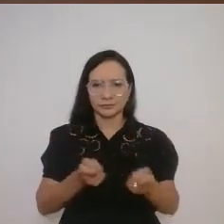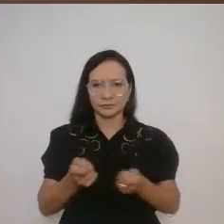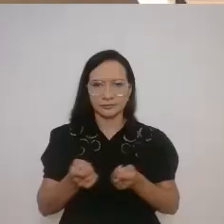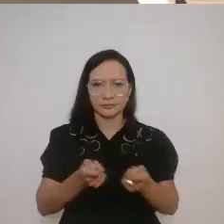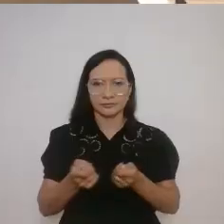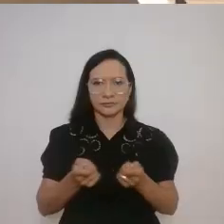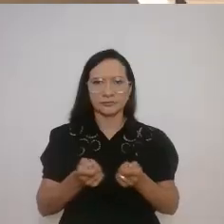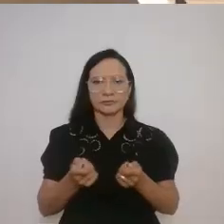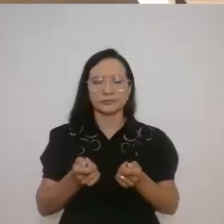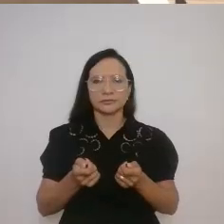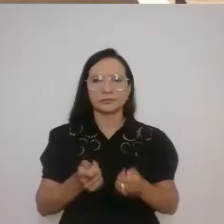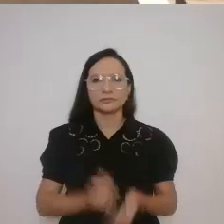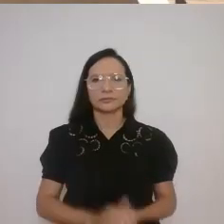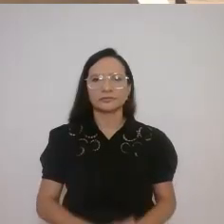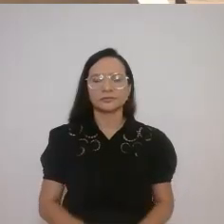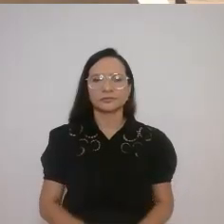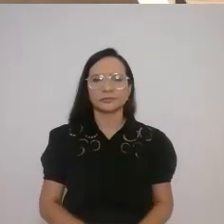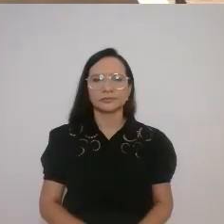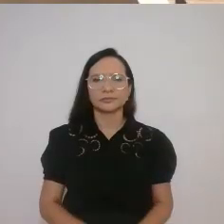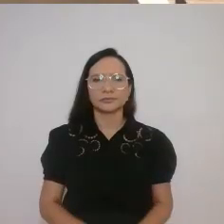Expediente algum? Nenhum, excelência.